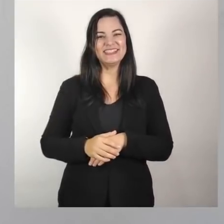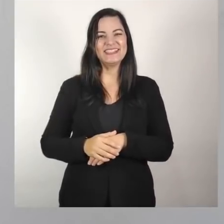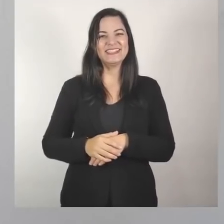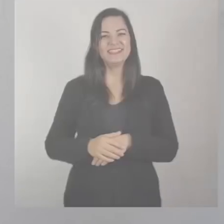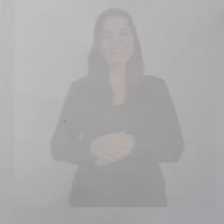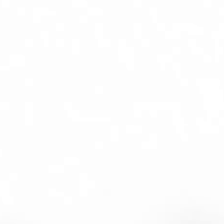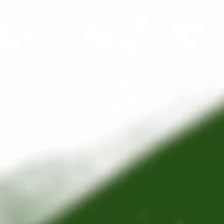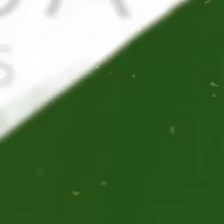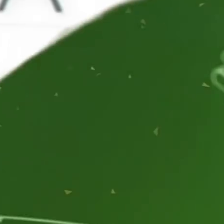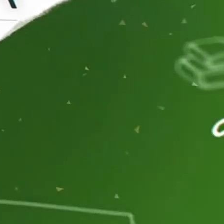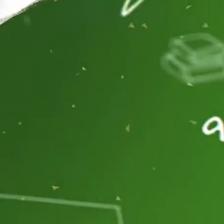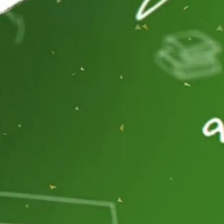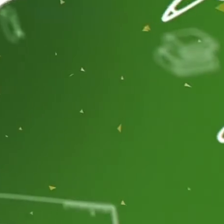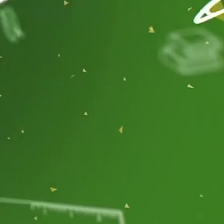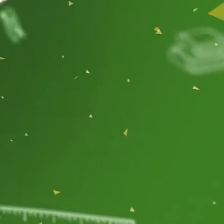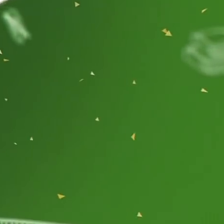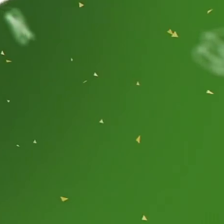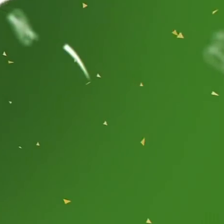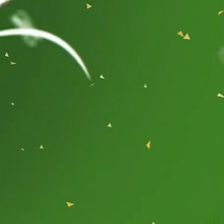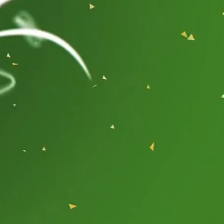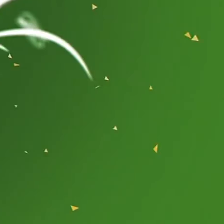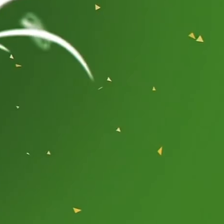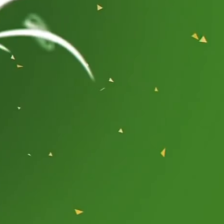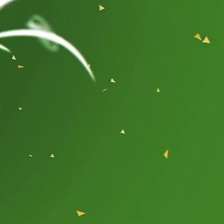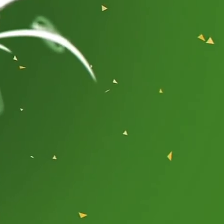Tchau, tchau!